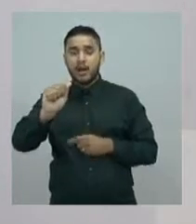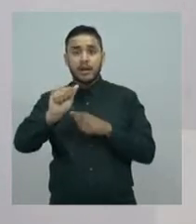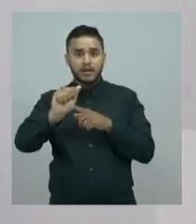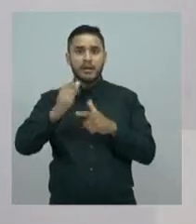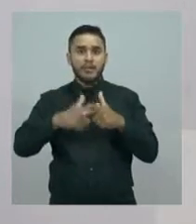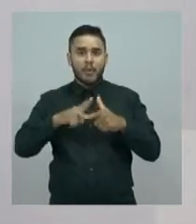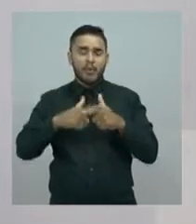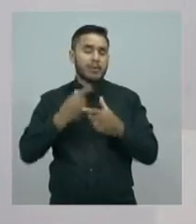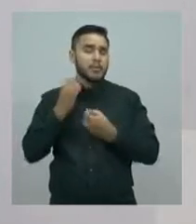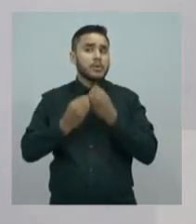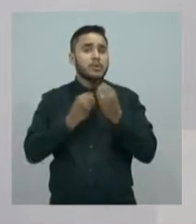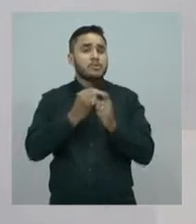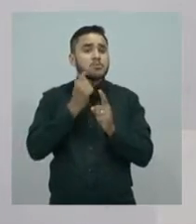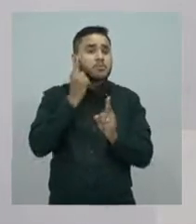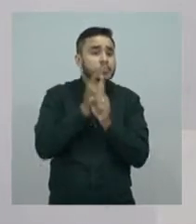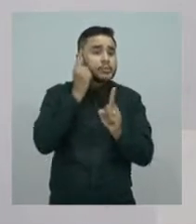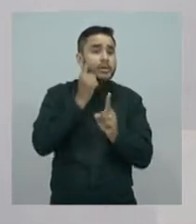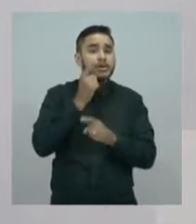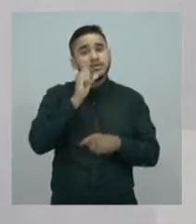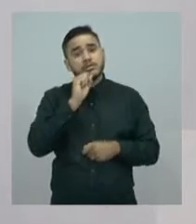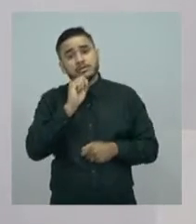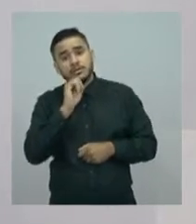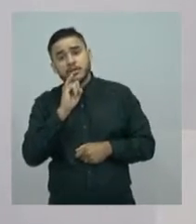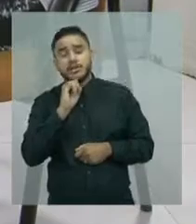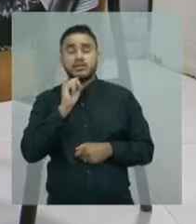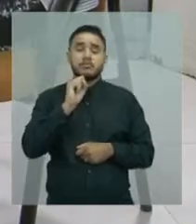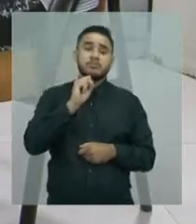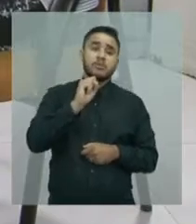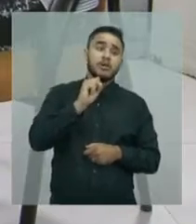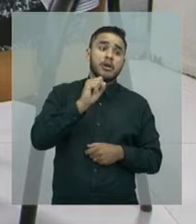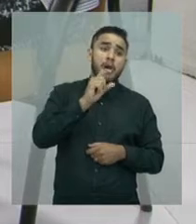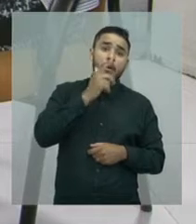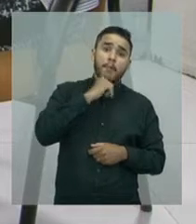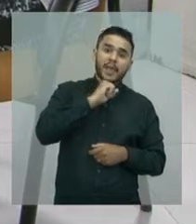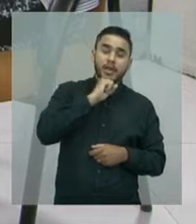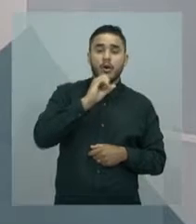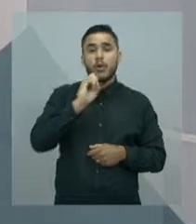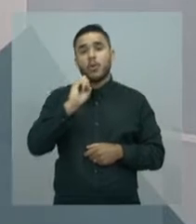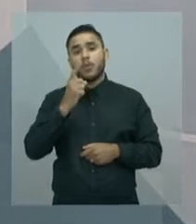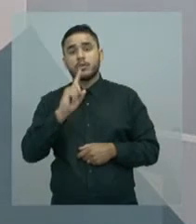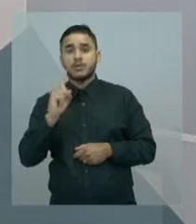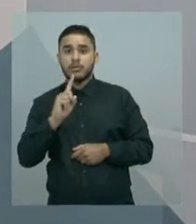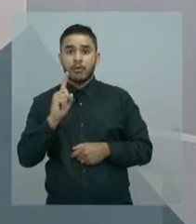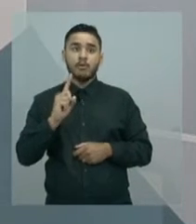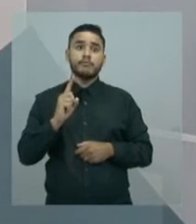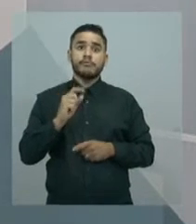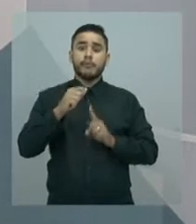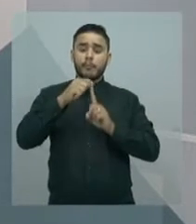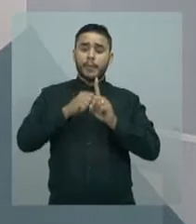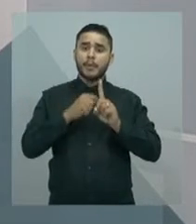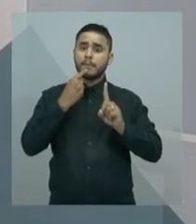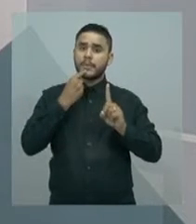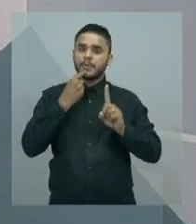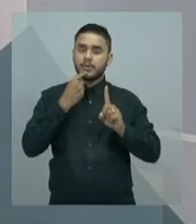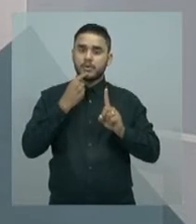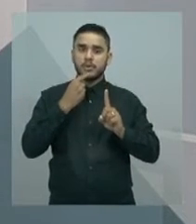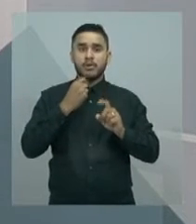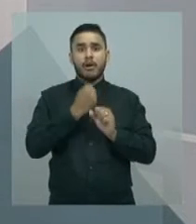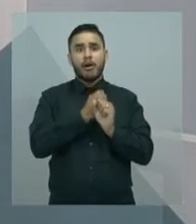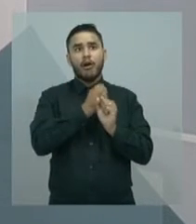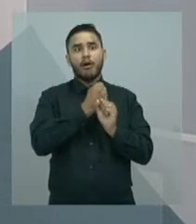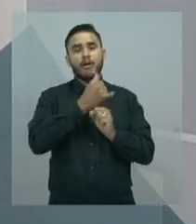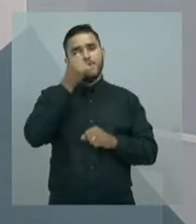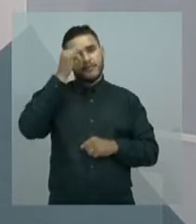de mediação comunitária, pode ser resolvido dentro de um mês. Muito bom, muito bom. Plenário da cidade, vamos fazer um breve